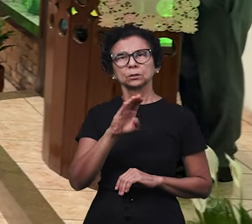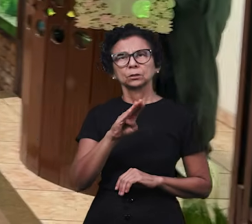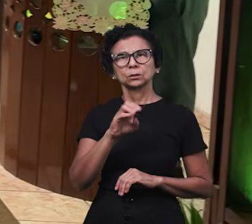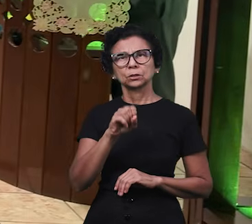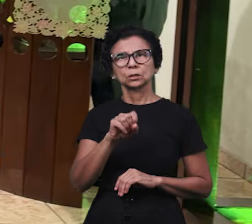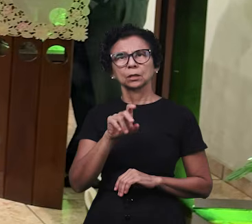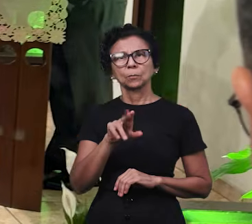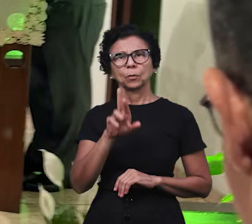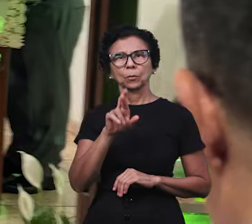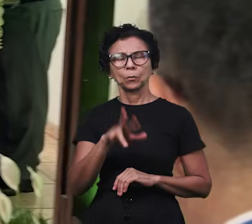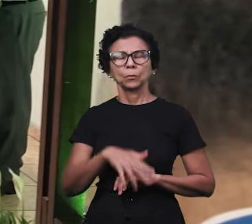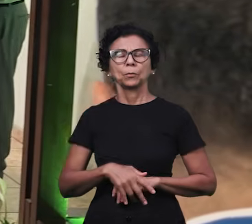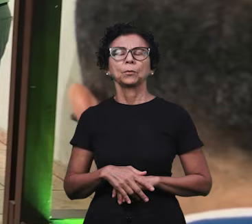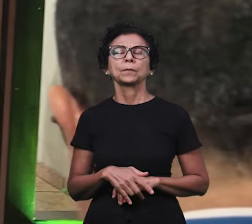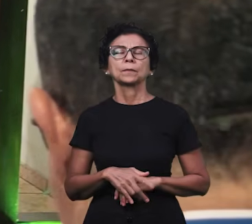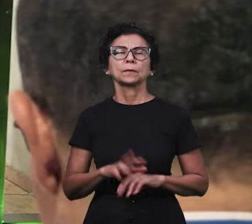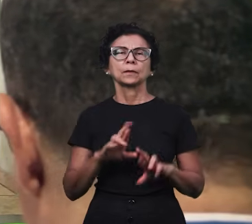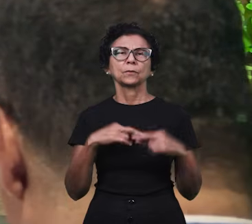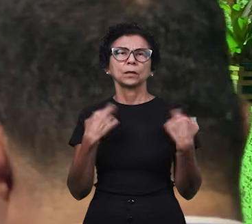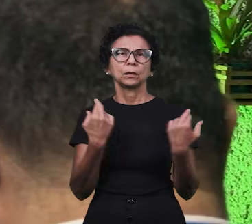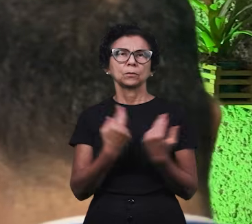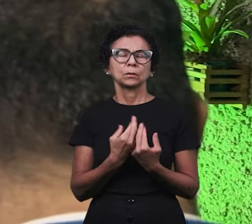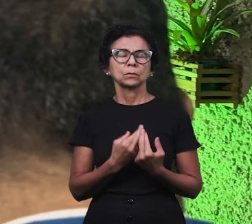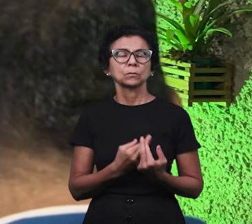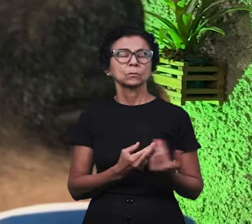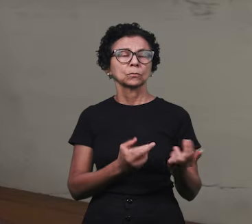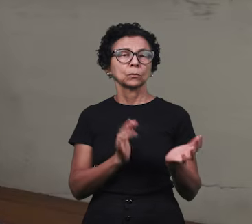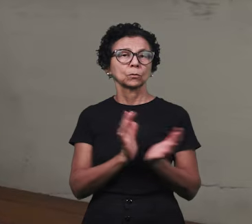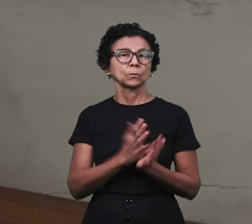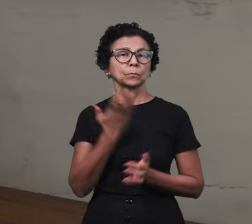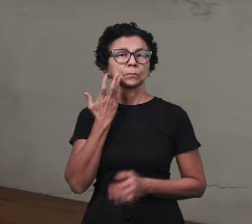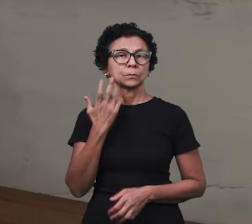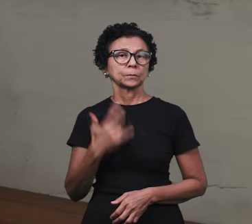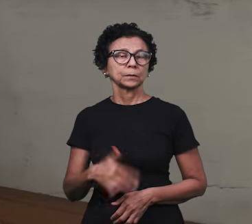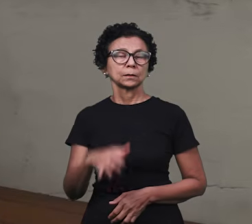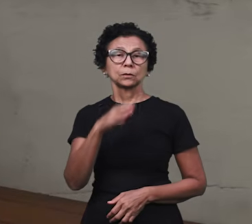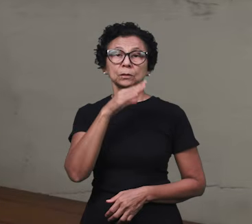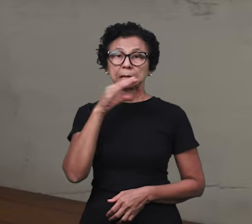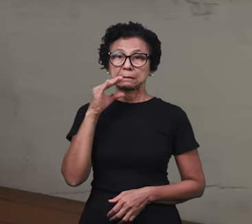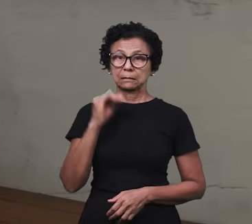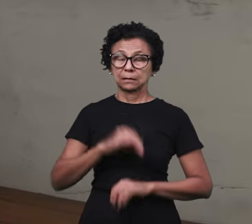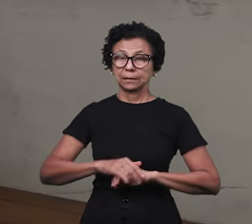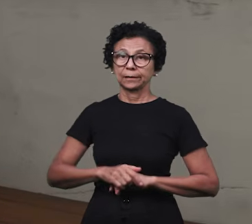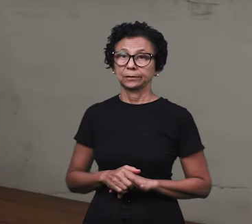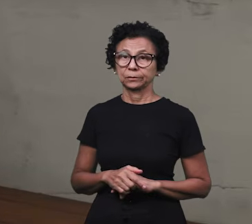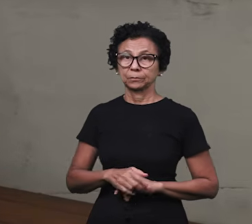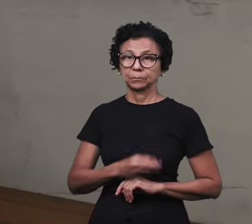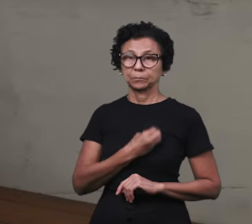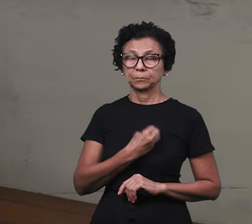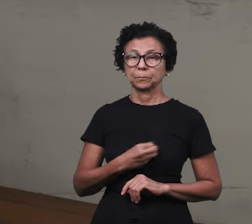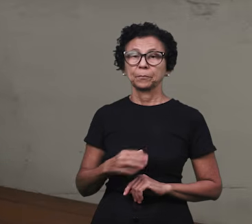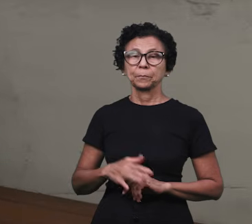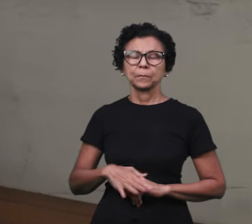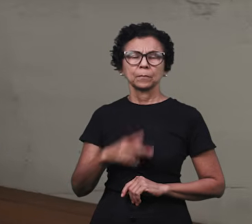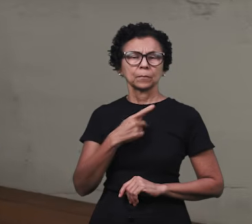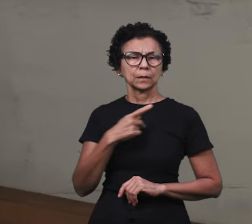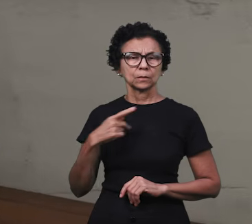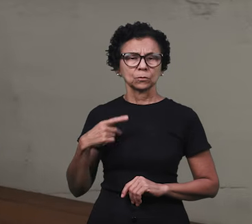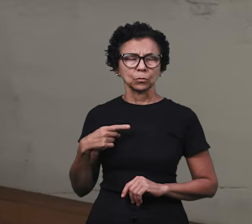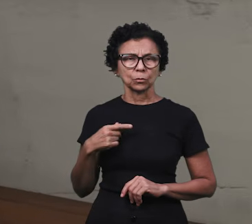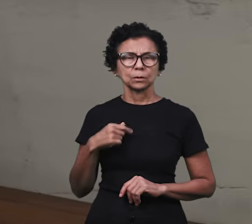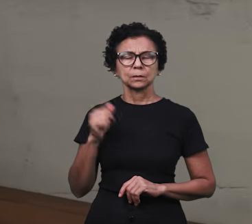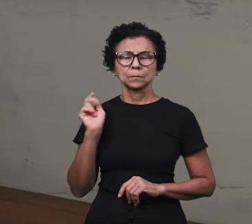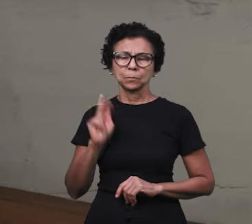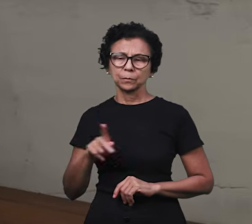reunião especial com as professoras das classes de crianças, intermediários e adolescentes. O encontro reuniu pastores e professoras